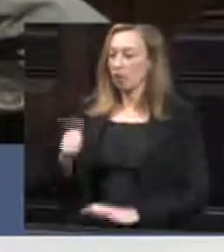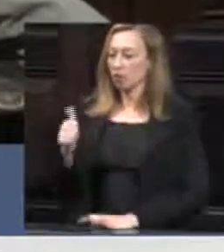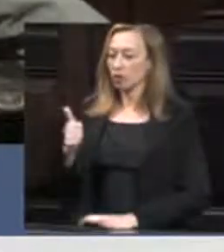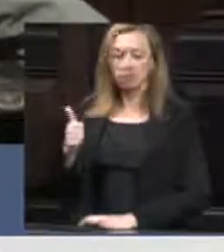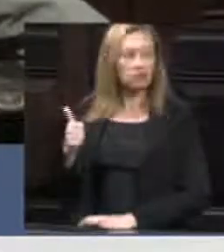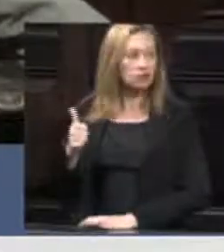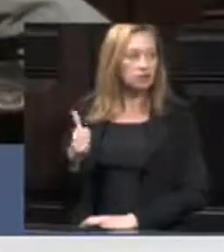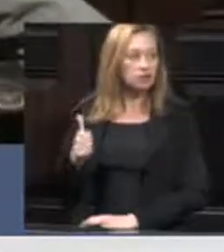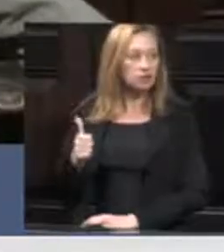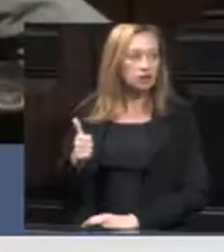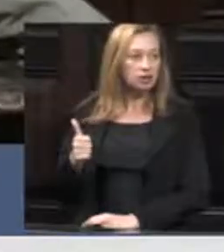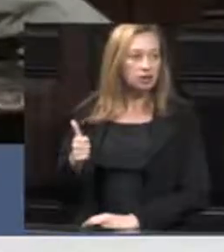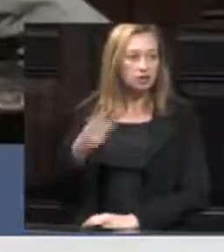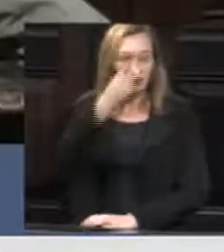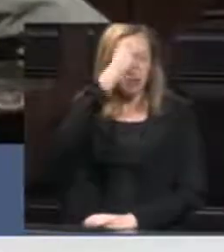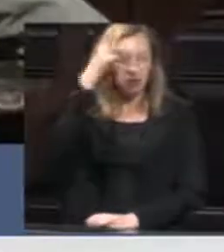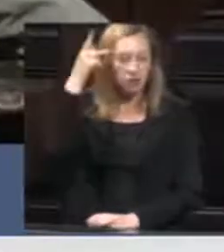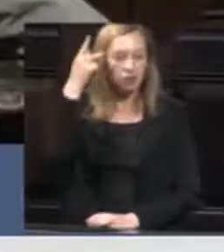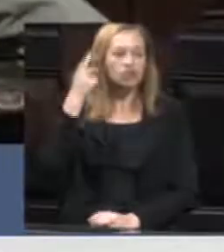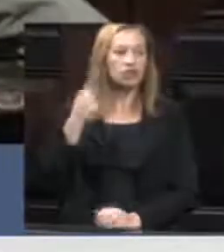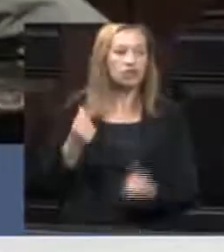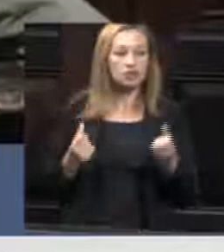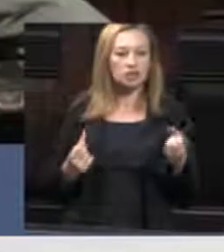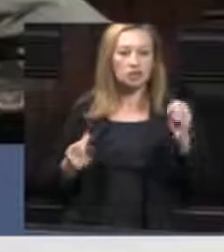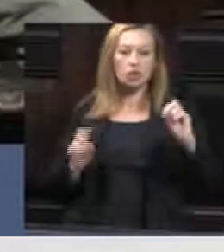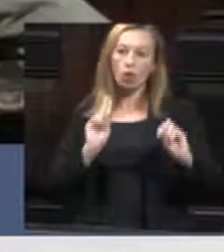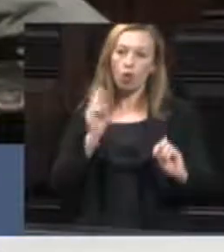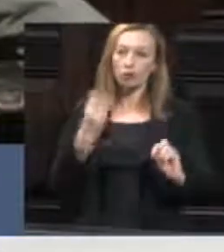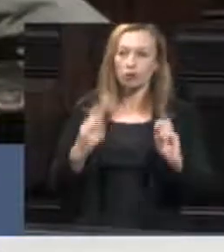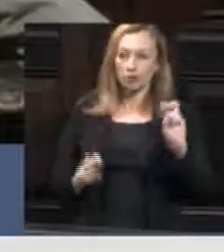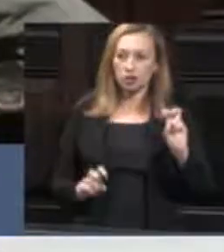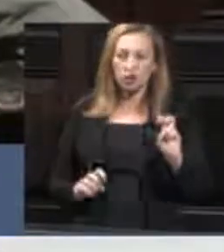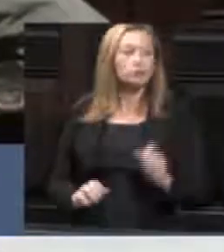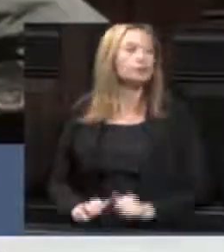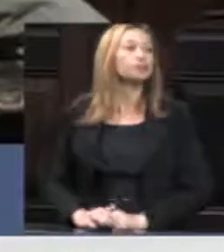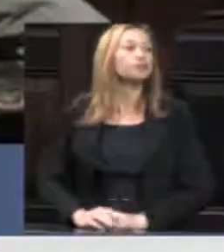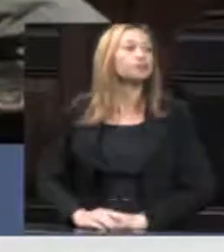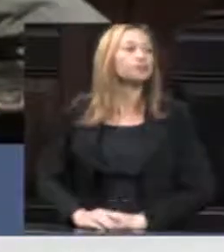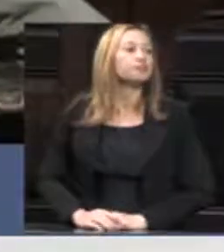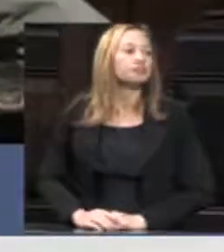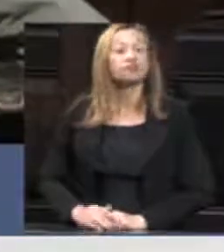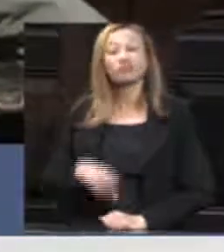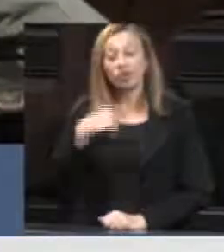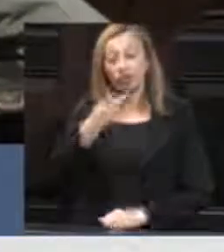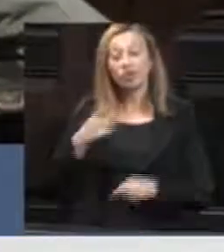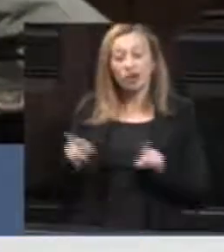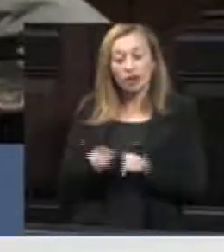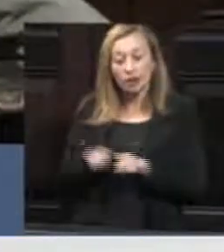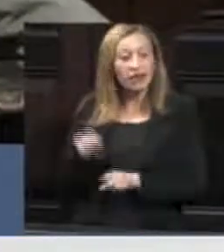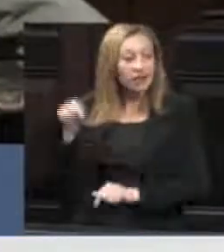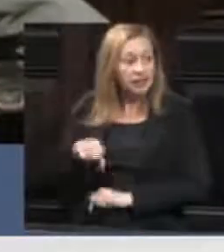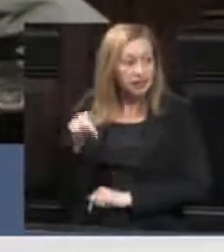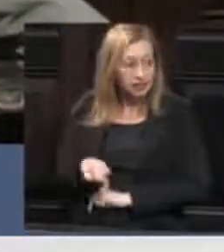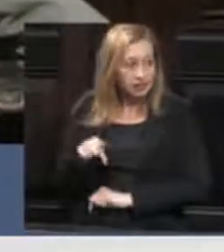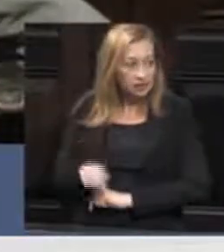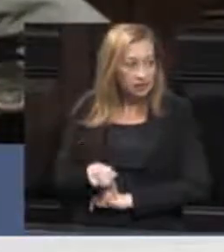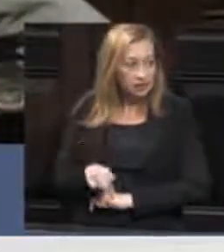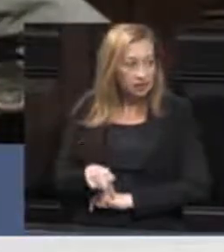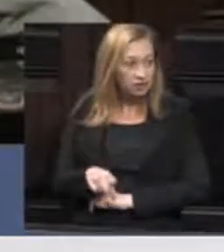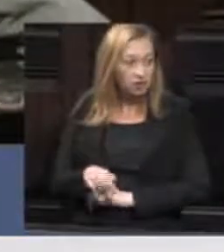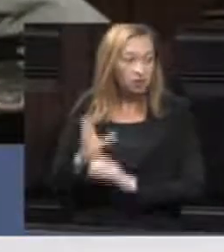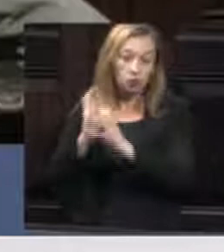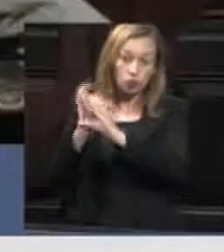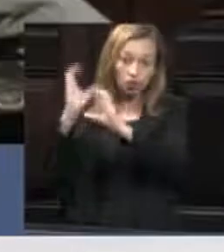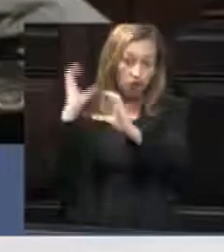e muitas vezes é 6 a 5. E disse aqui que no viés de um engenheiro,